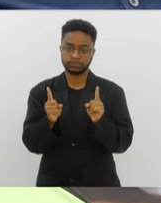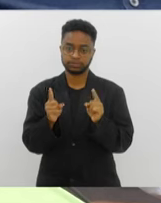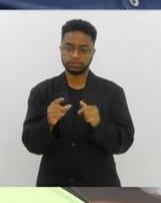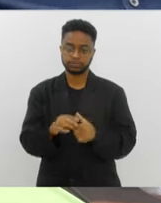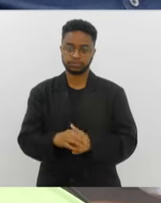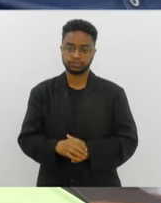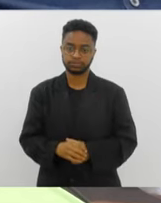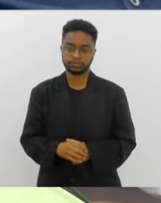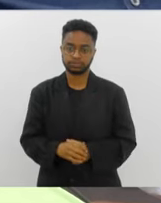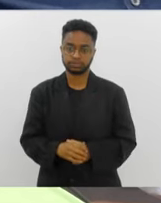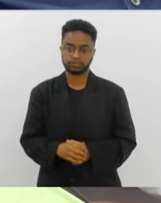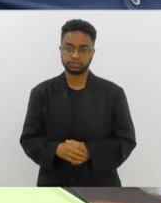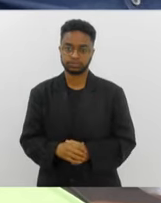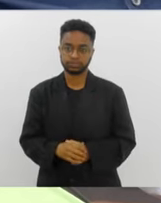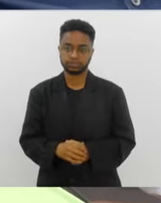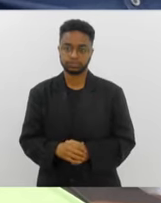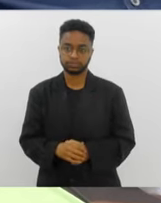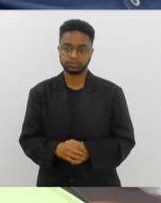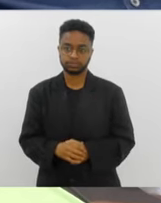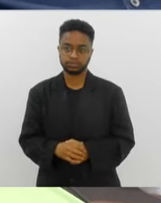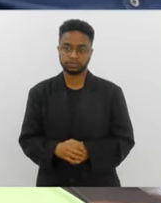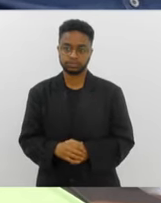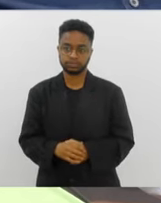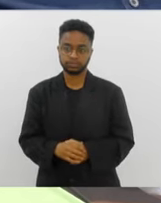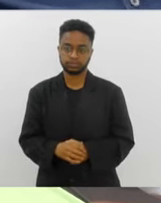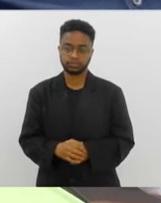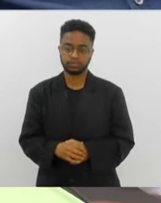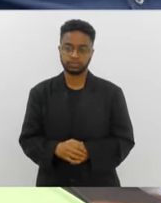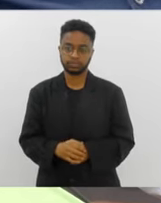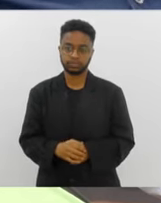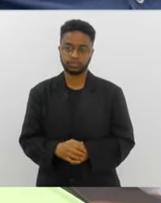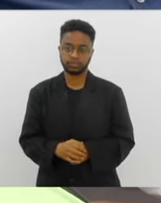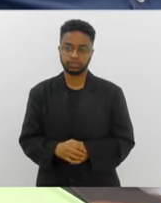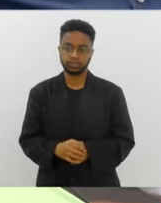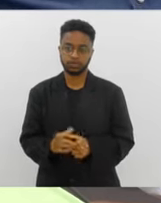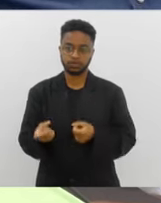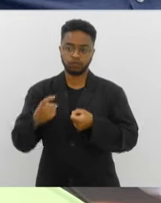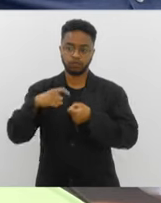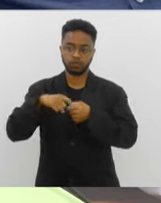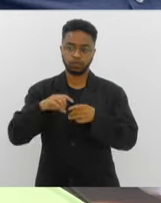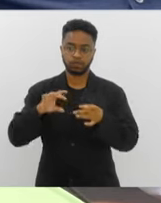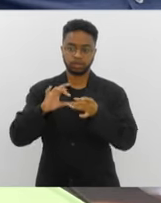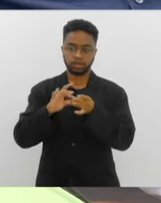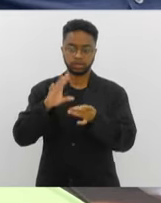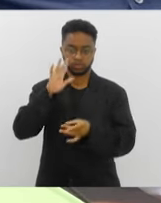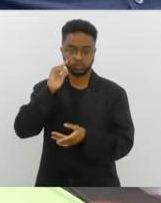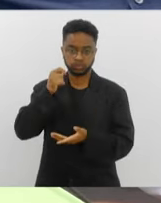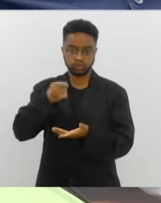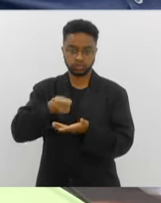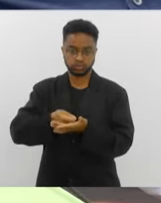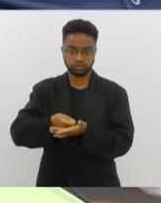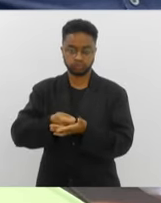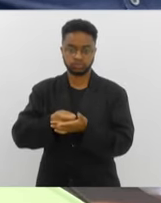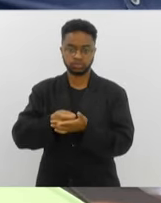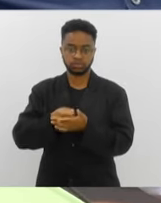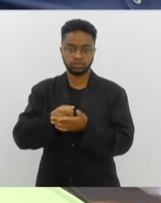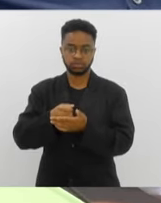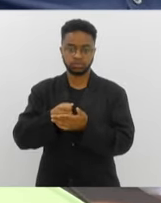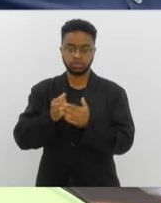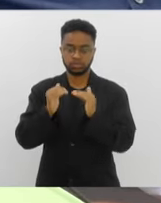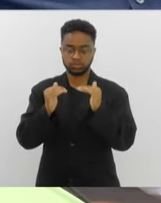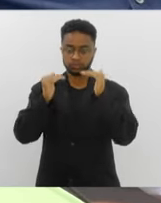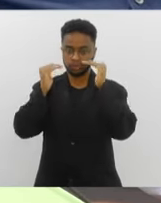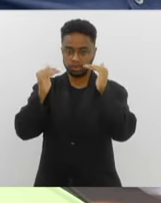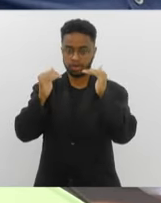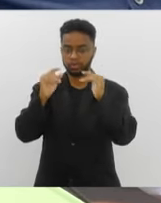ainda voltando para a decisão do Supremo sobre isso, que foi uma decisão